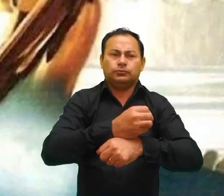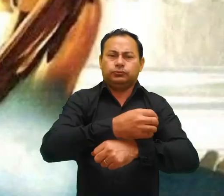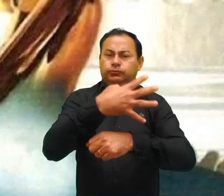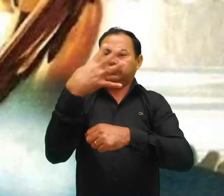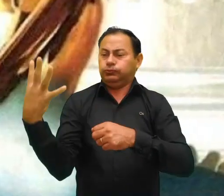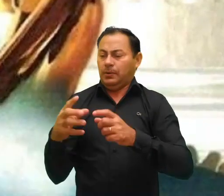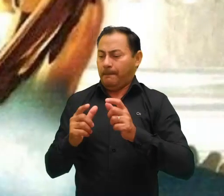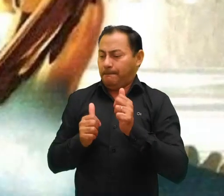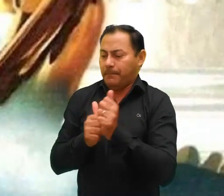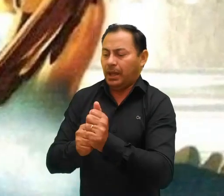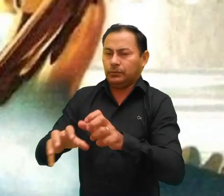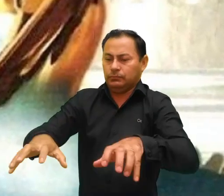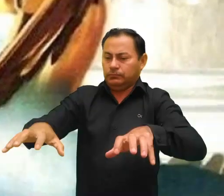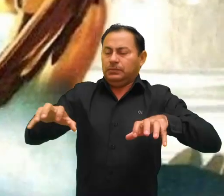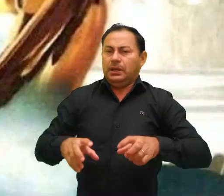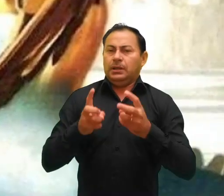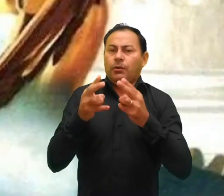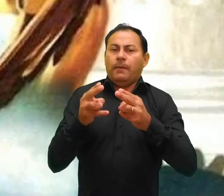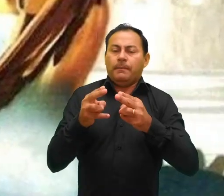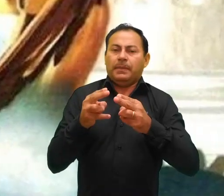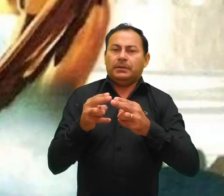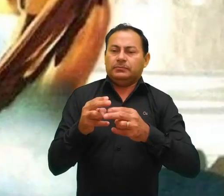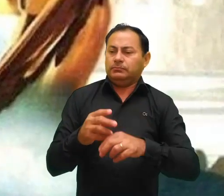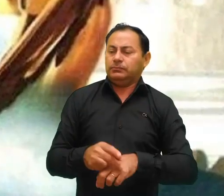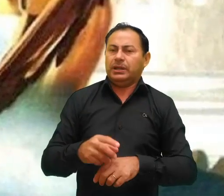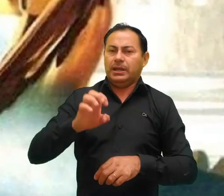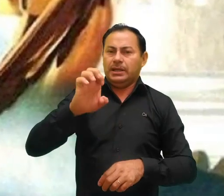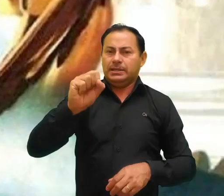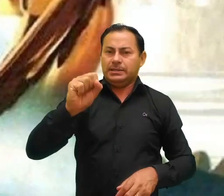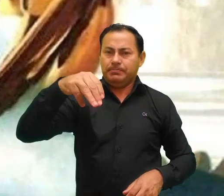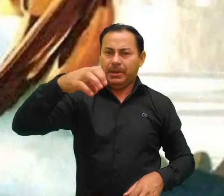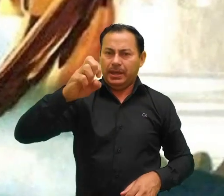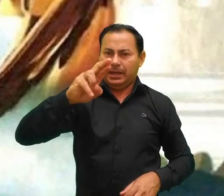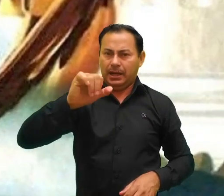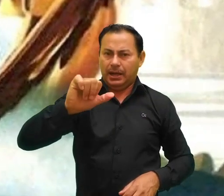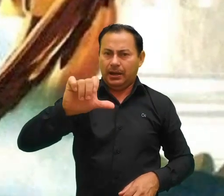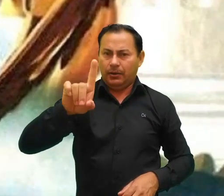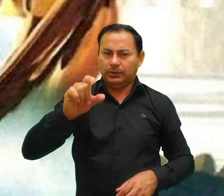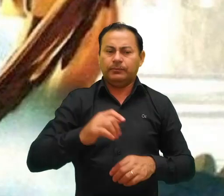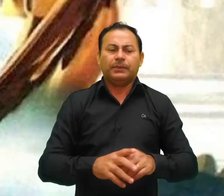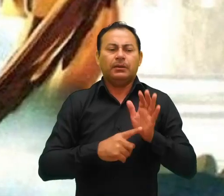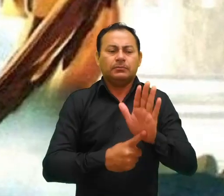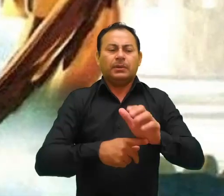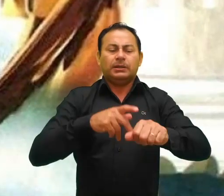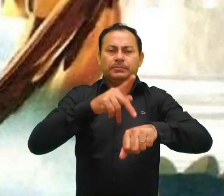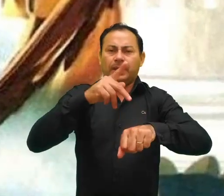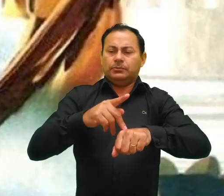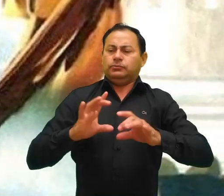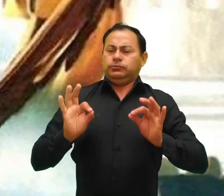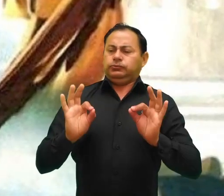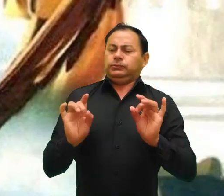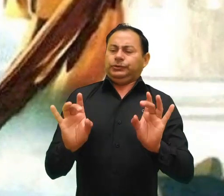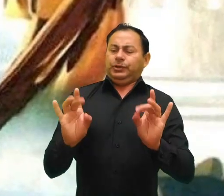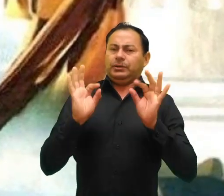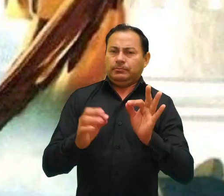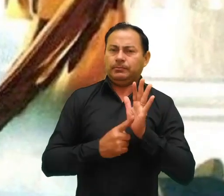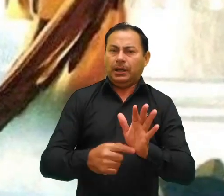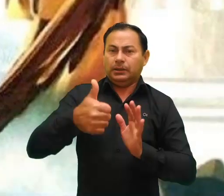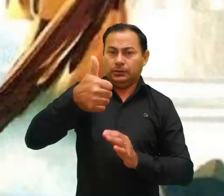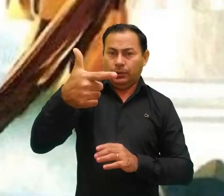uma esmeralda. Estas pedras preciosas eram joias que representavam as 12 tribos de